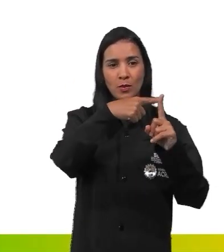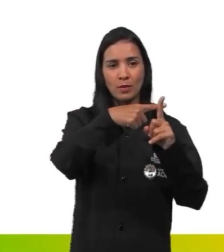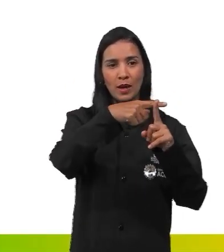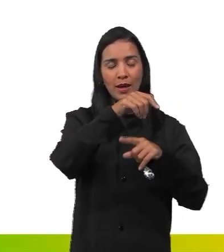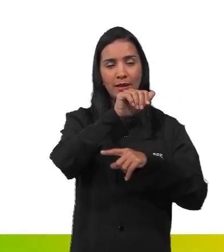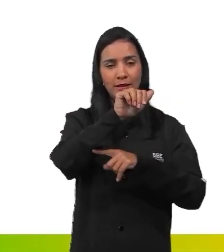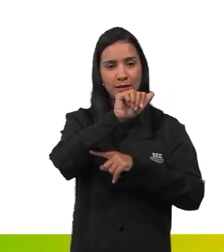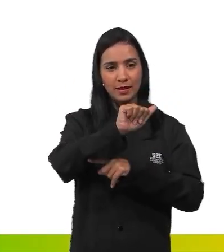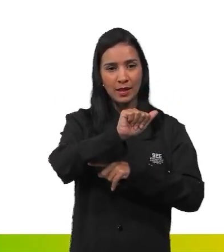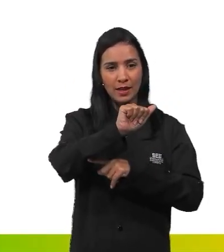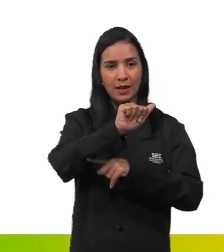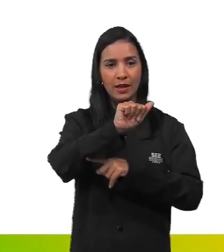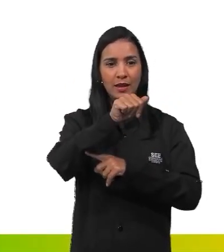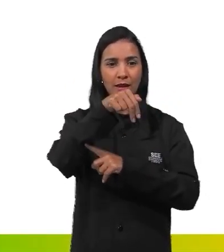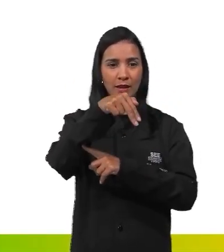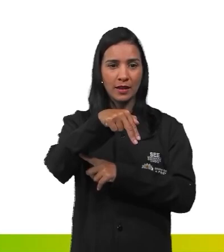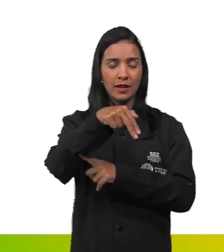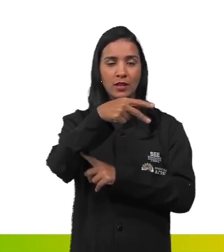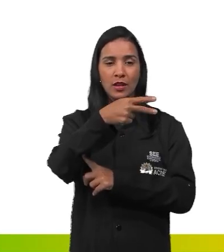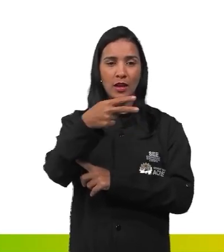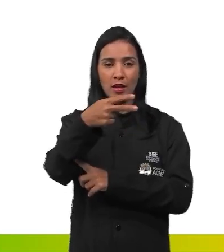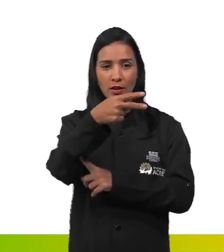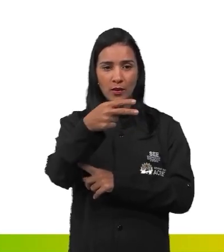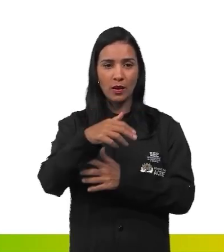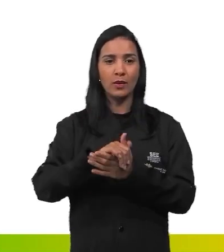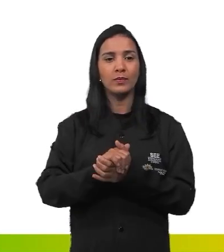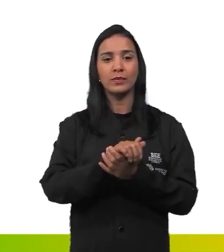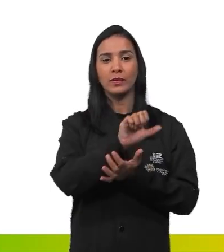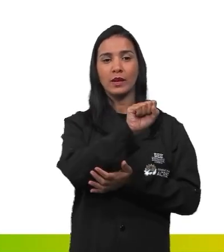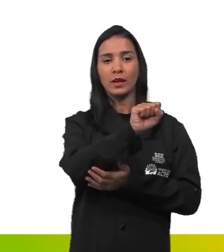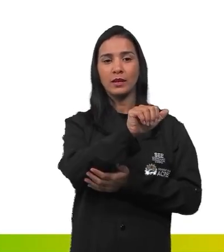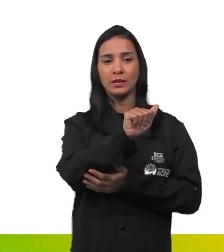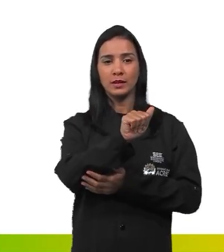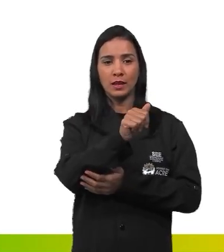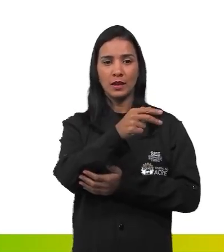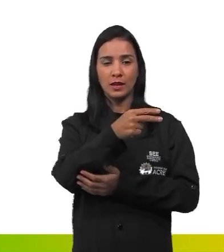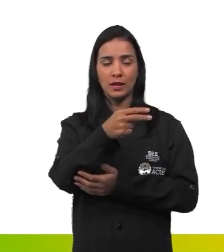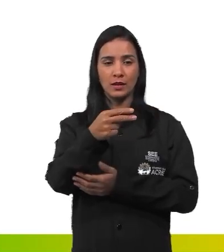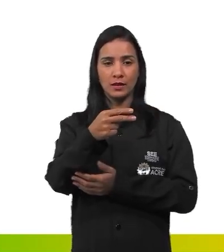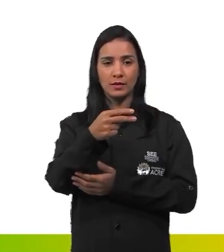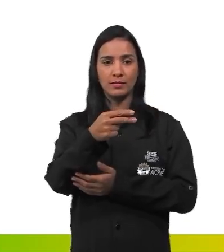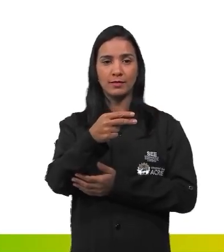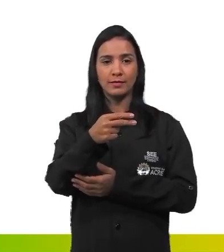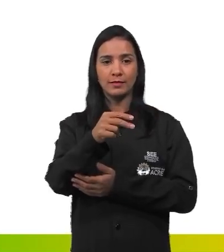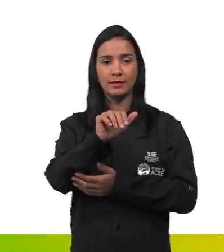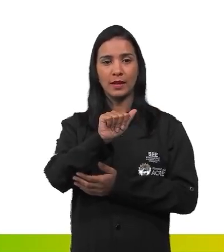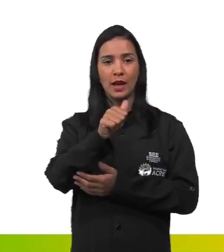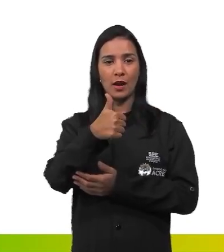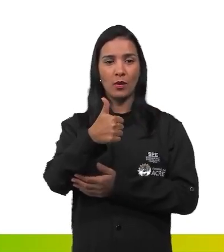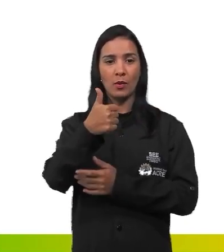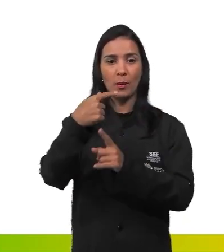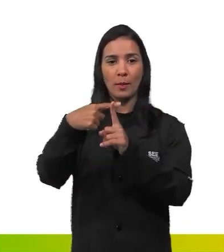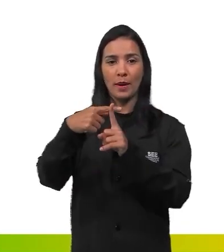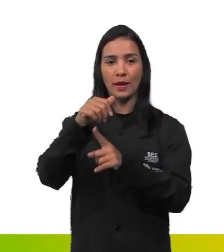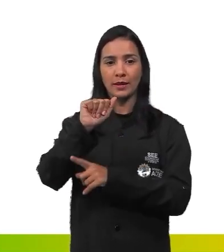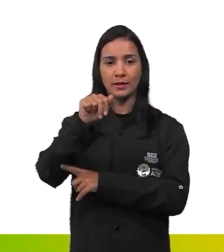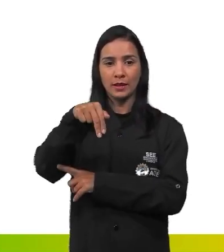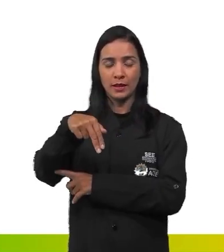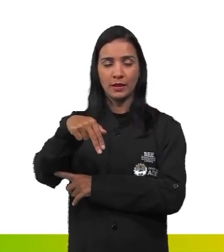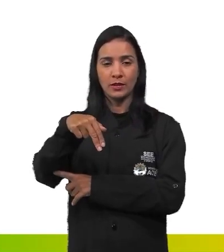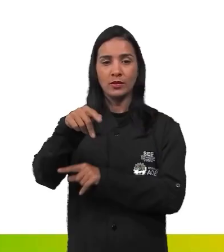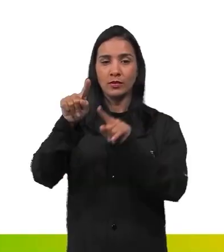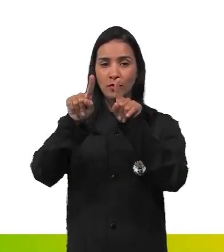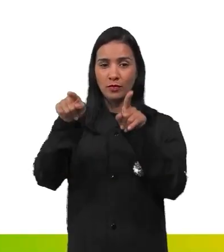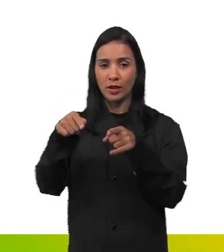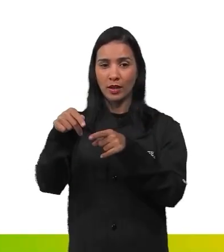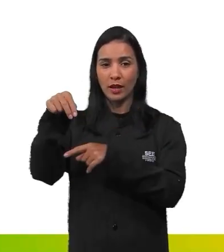termos, é o primeiro termo mais o último vezes a quantidade de termos N